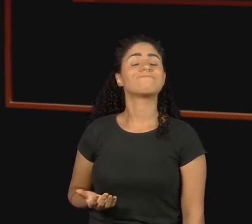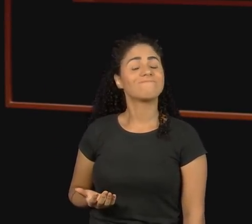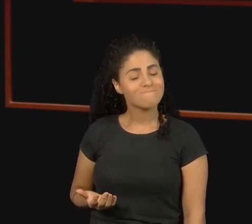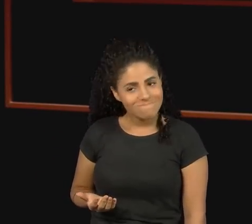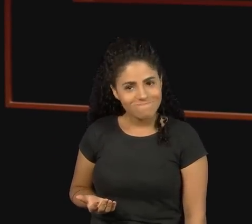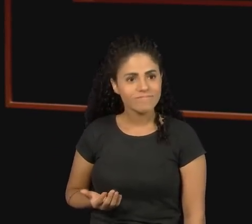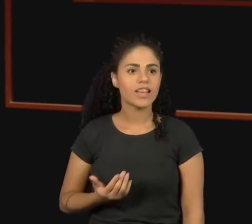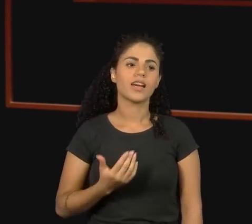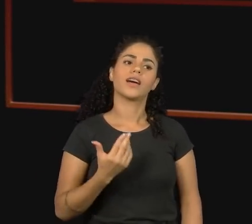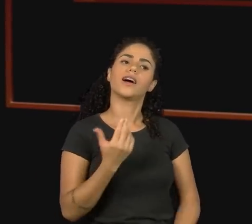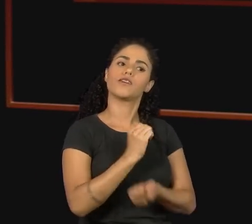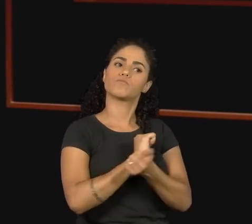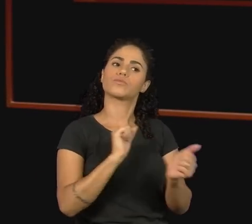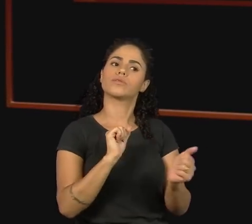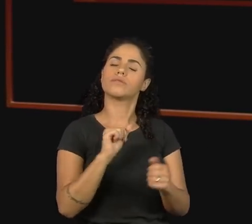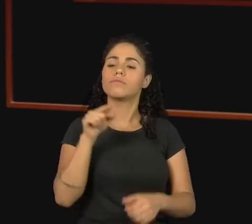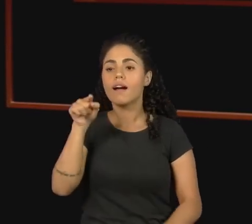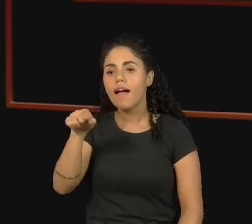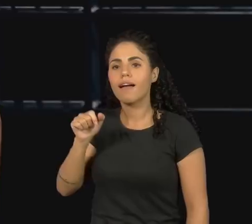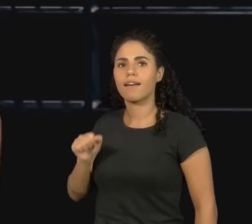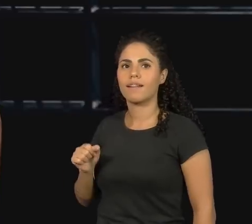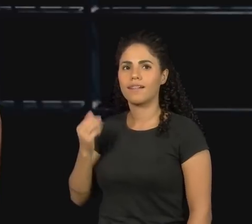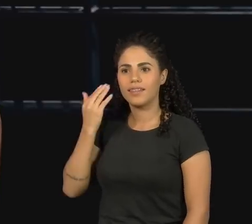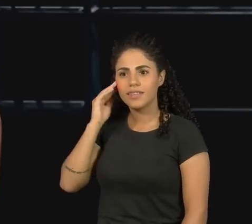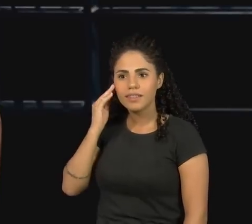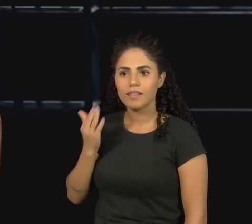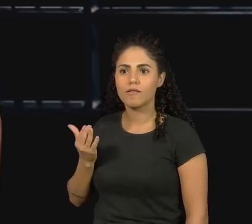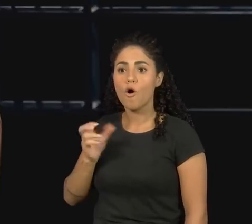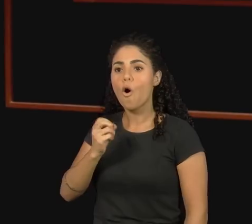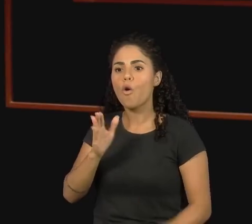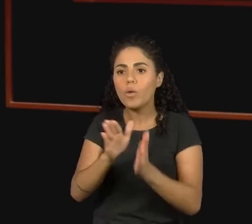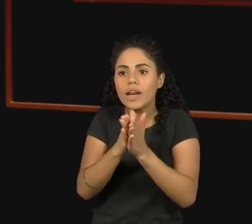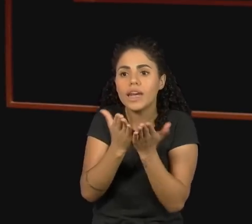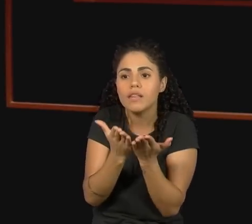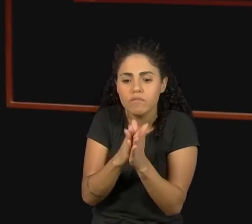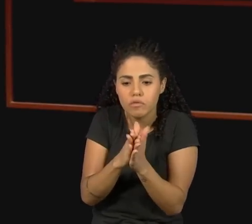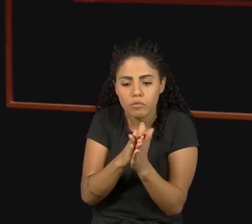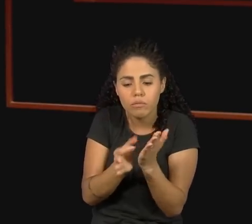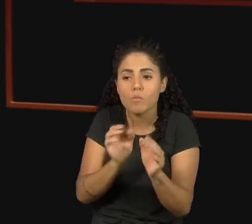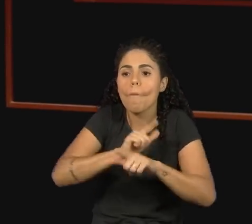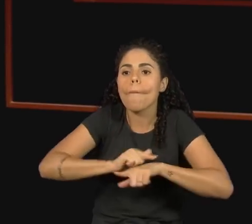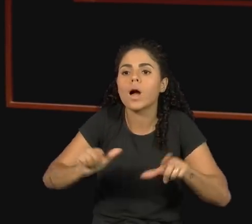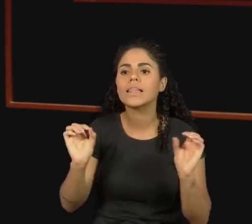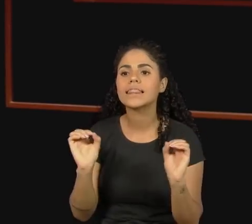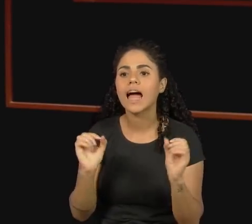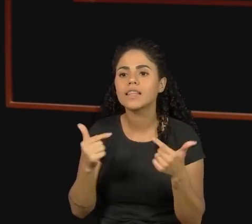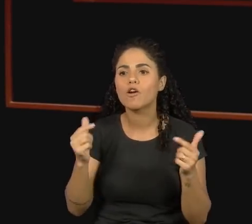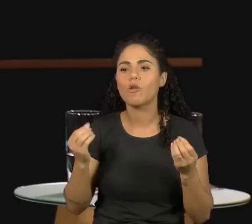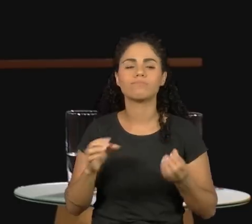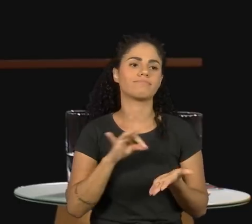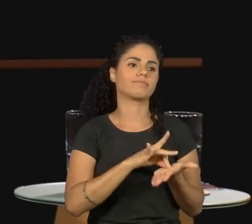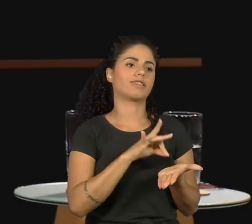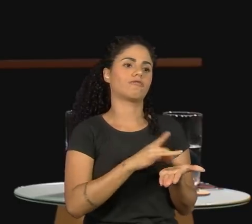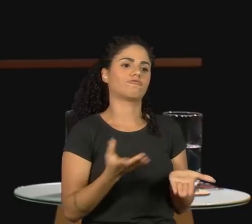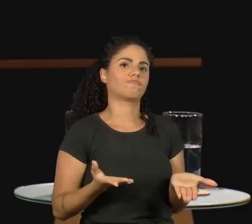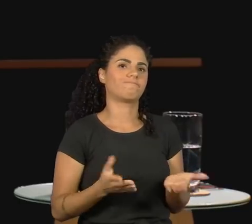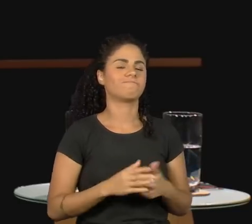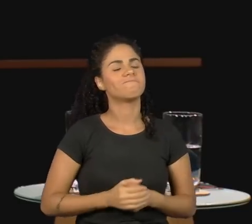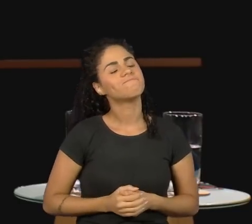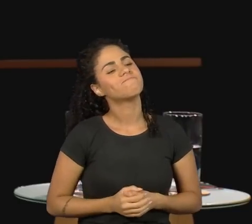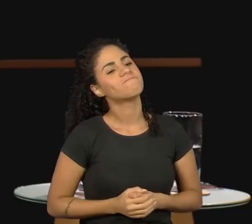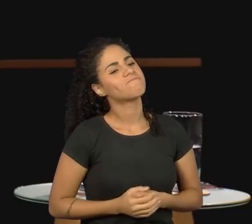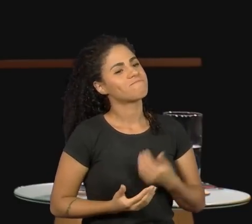Não sei. Sem um livro, meu Deus do céu. Verdade.